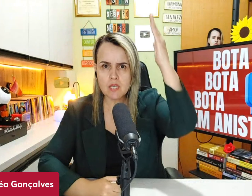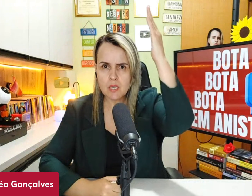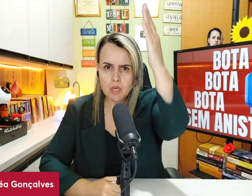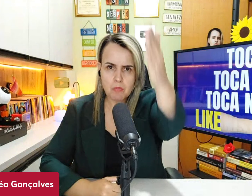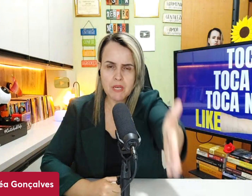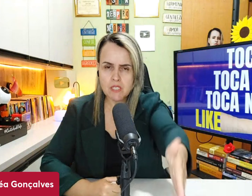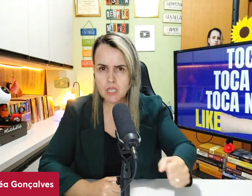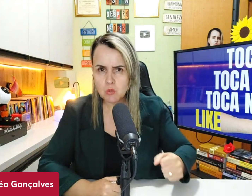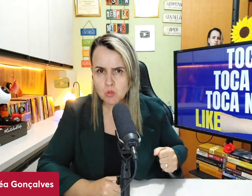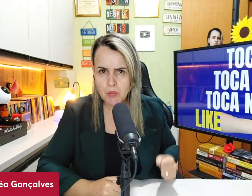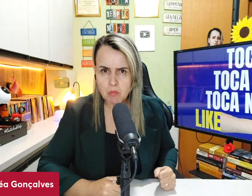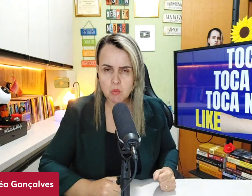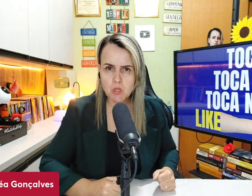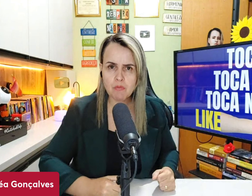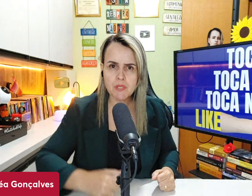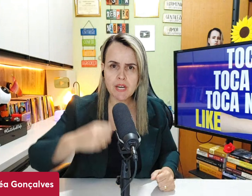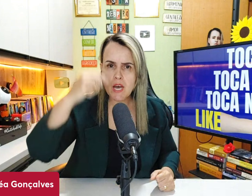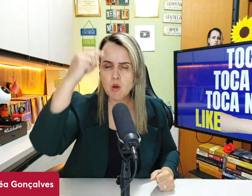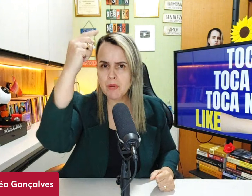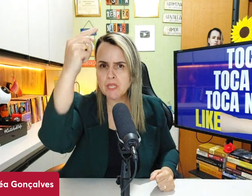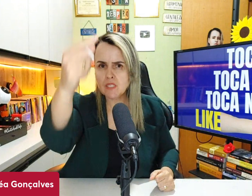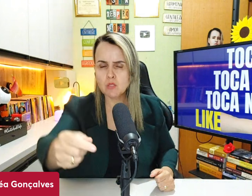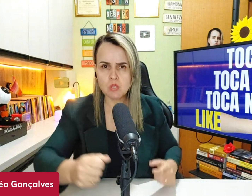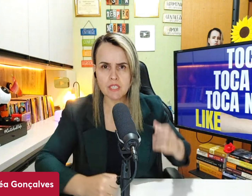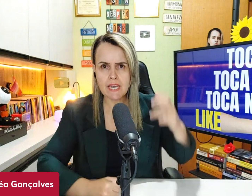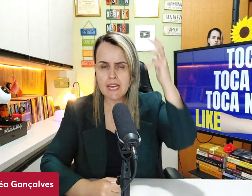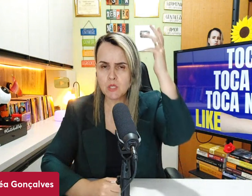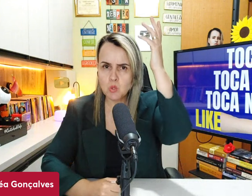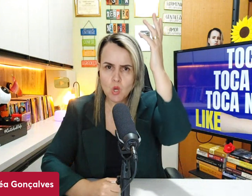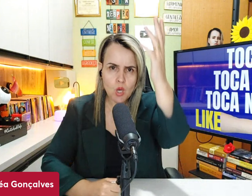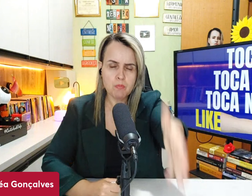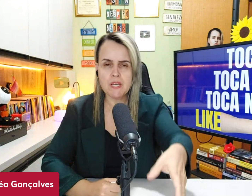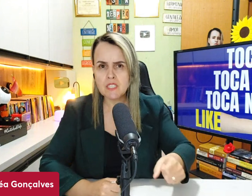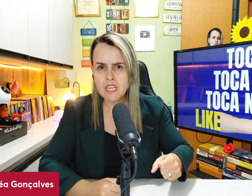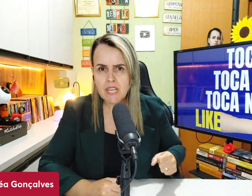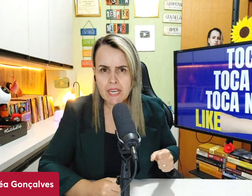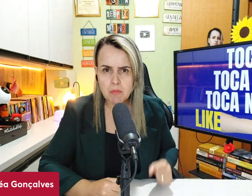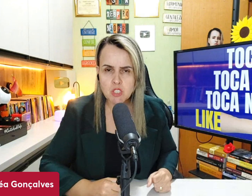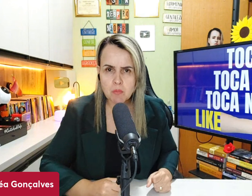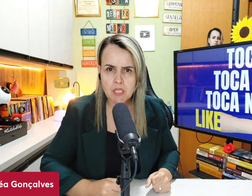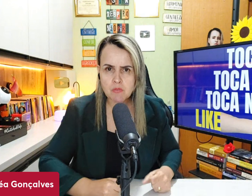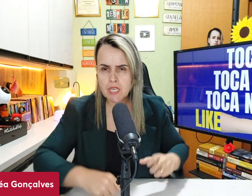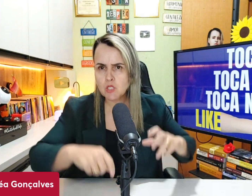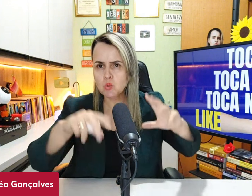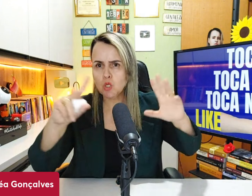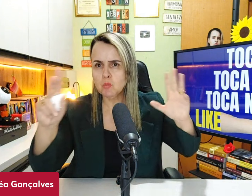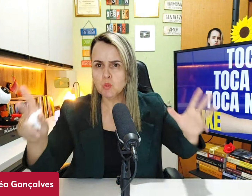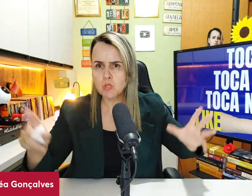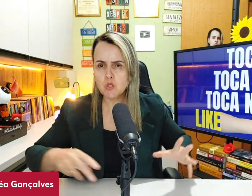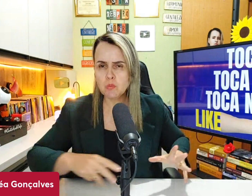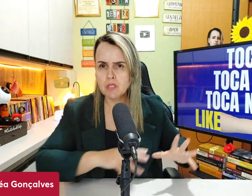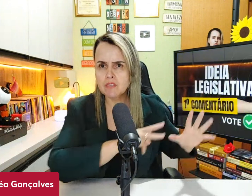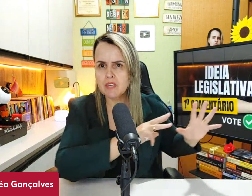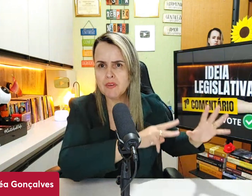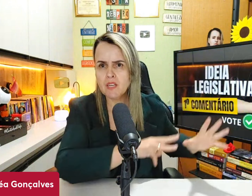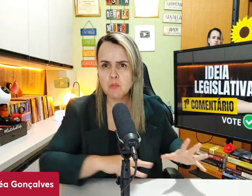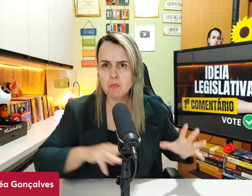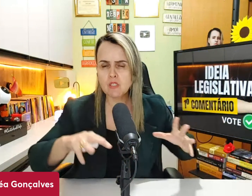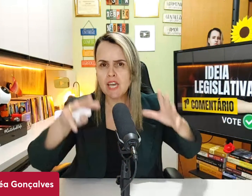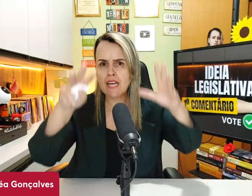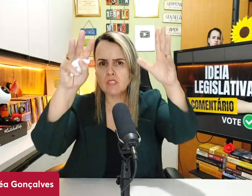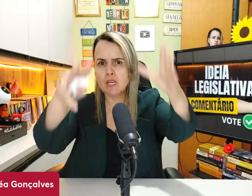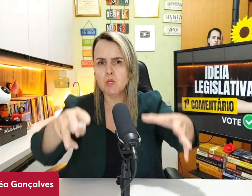eh presidente do Supremo Tribunal Federal presidente do senado presidente da Câmara de Deputados Federais com todo mundo Resumindo ele tá